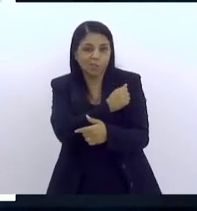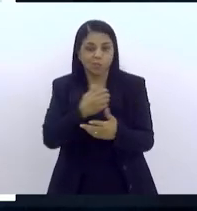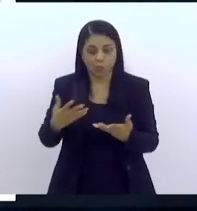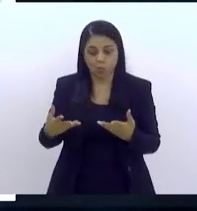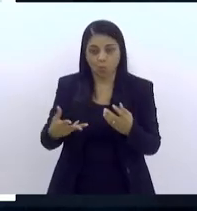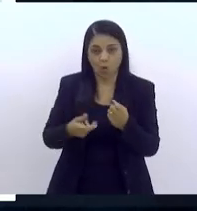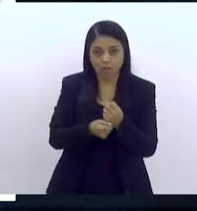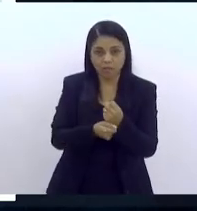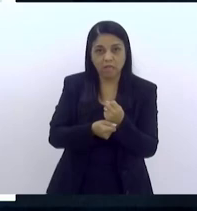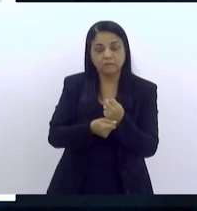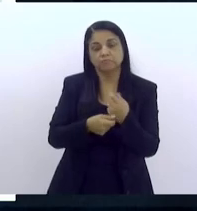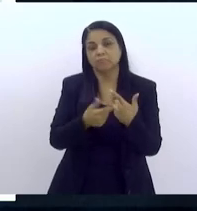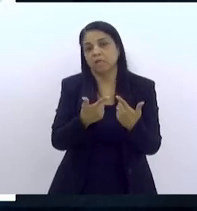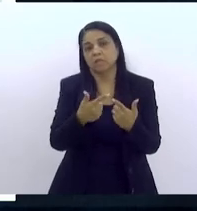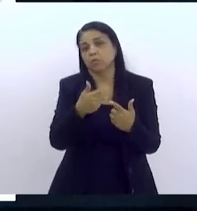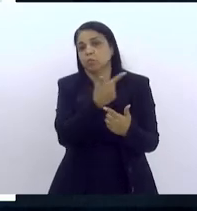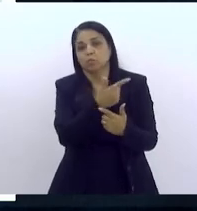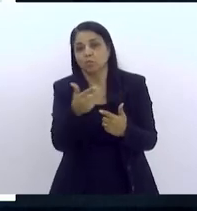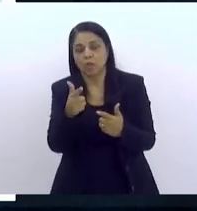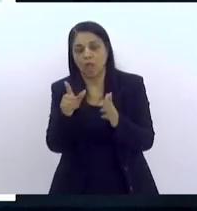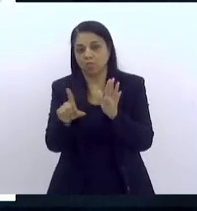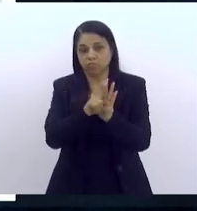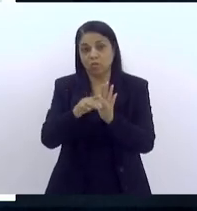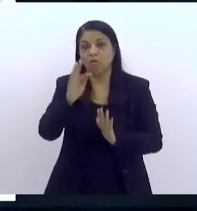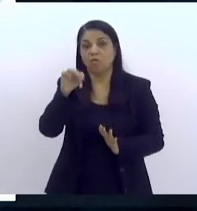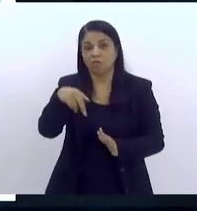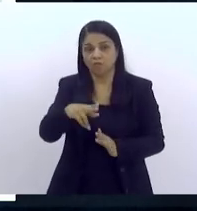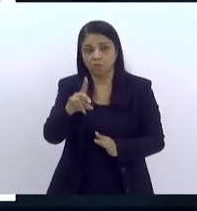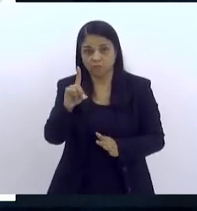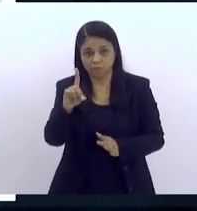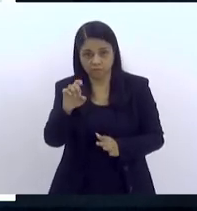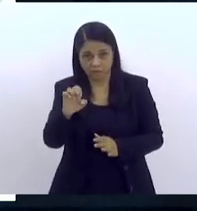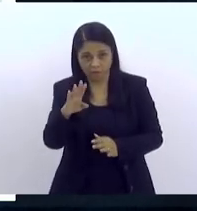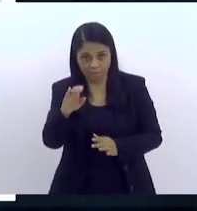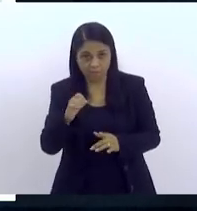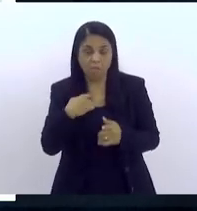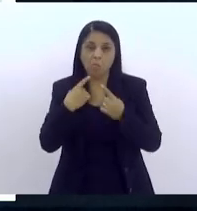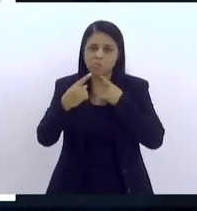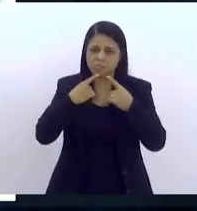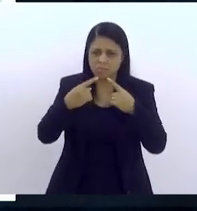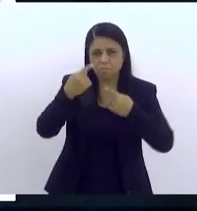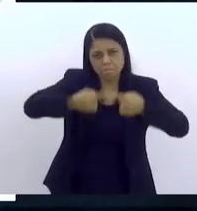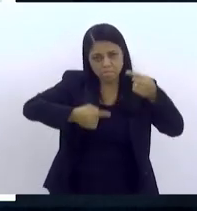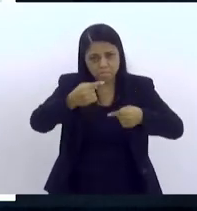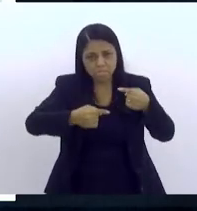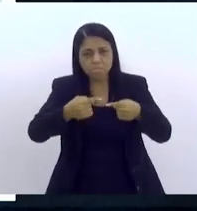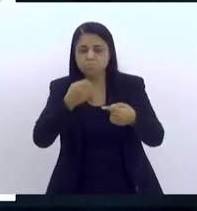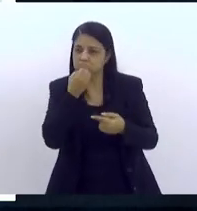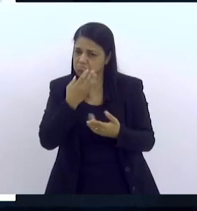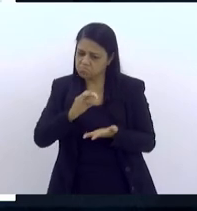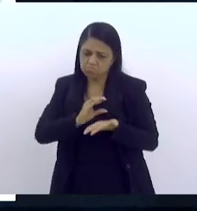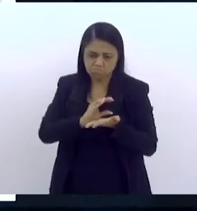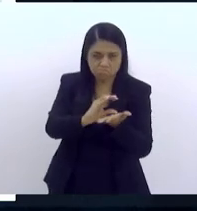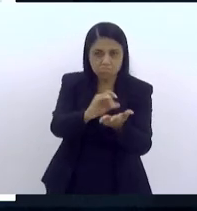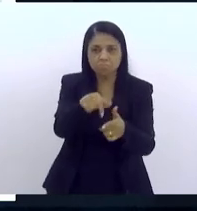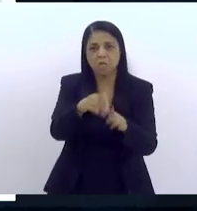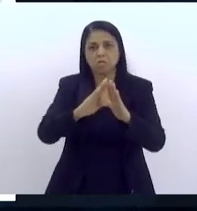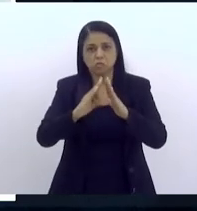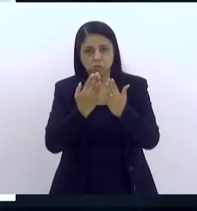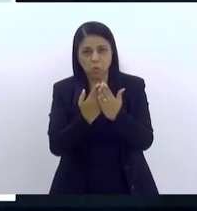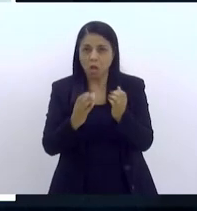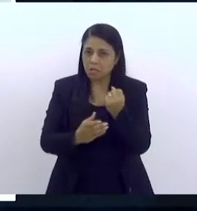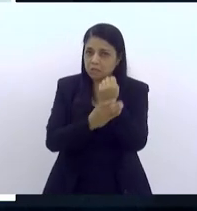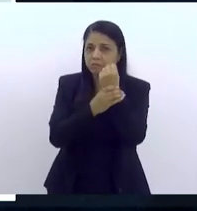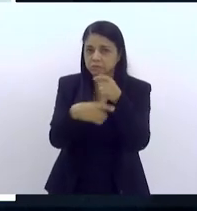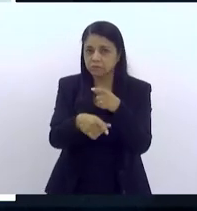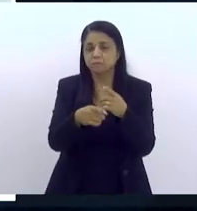foi regulamentada no fundeb e que é um debate importante para garantir esses recursos para as escolas pode passar